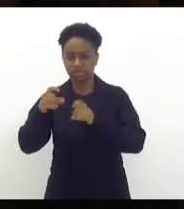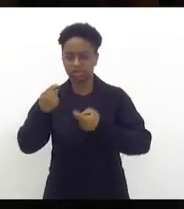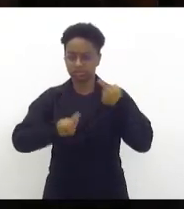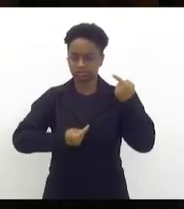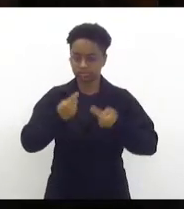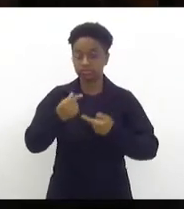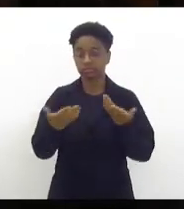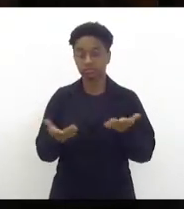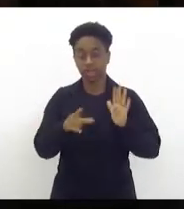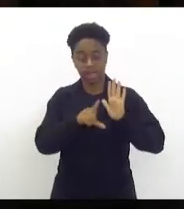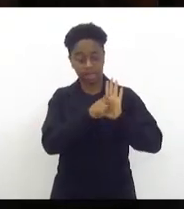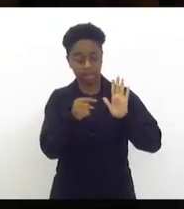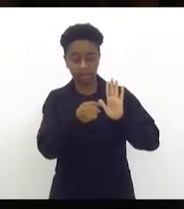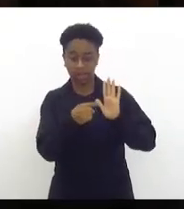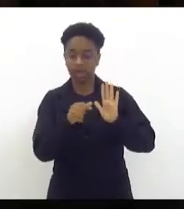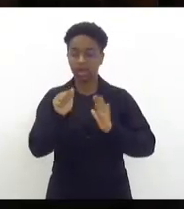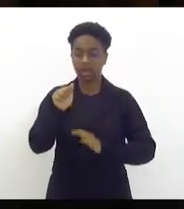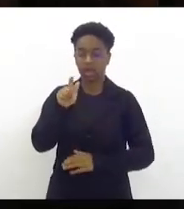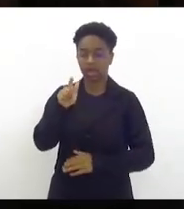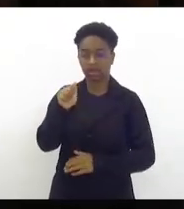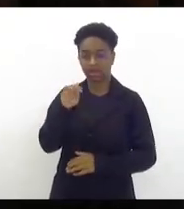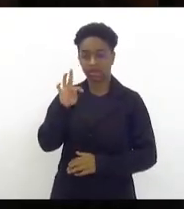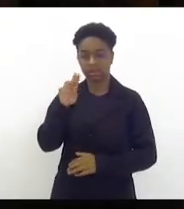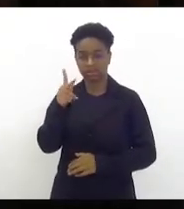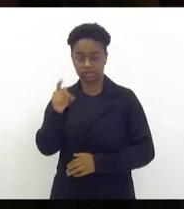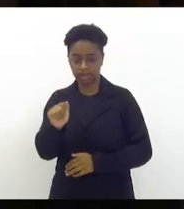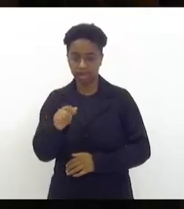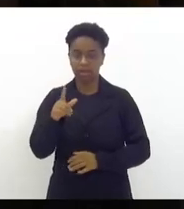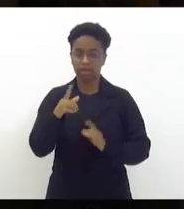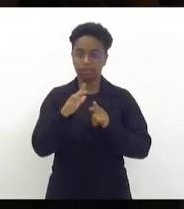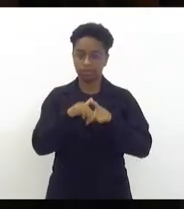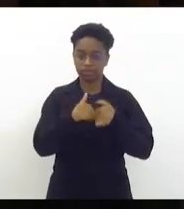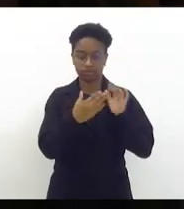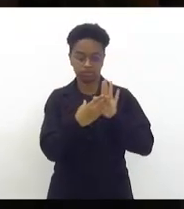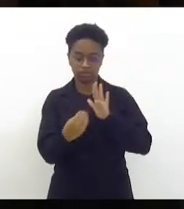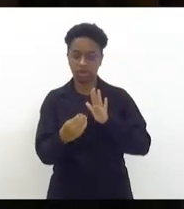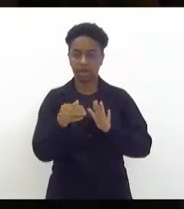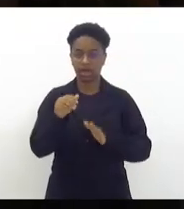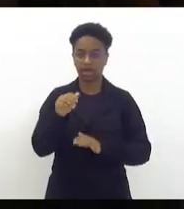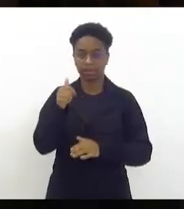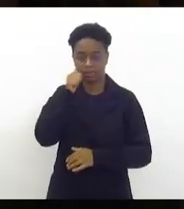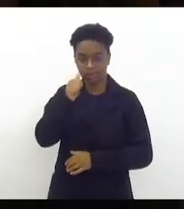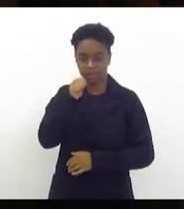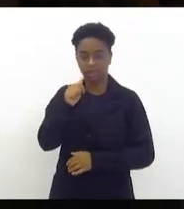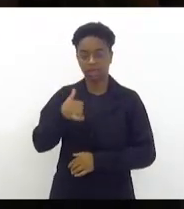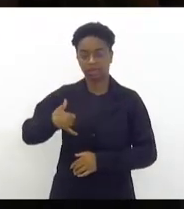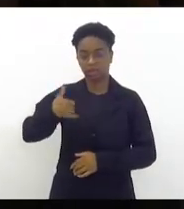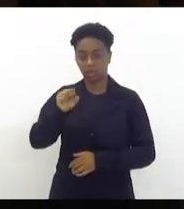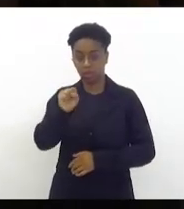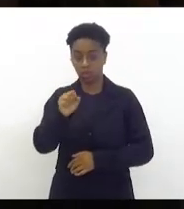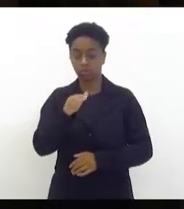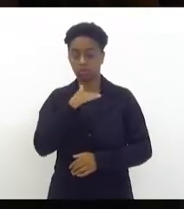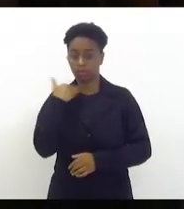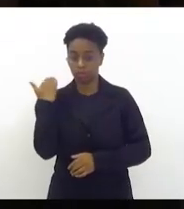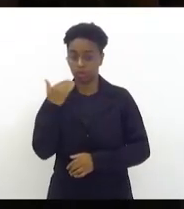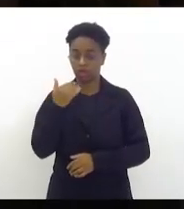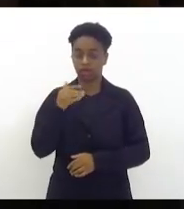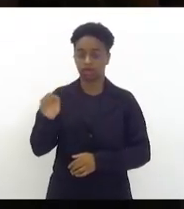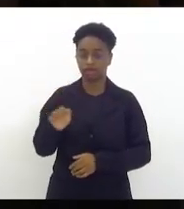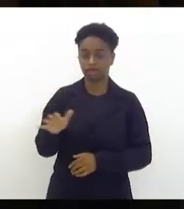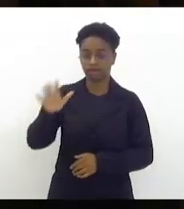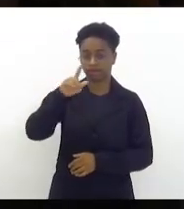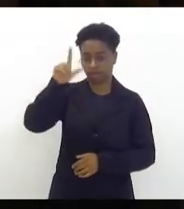Ágata, inclusive, que foi inspirado na Ágata Félix, uma criança de 8 anos morta no Complexo do Alemão.